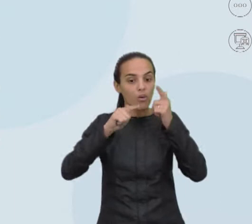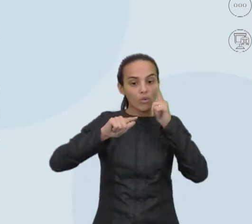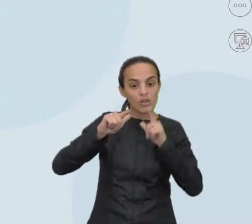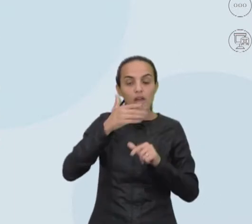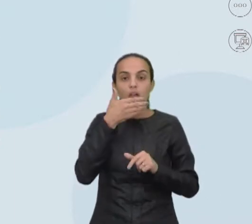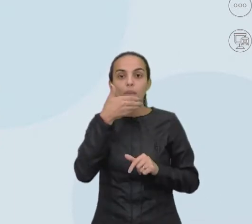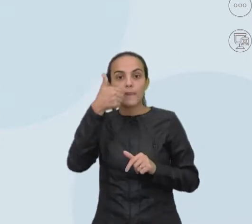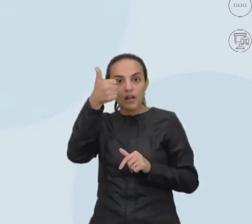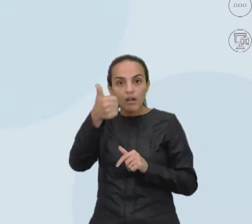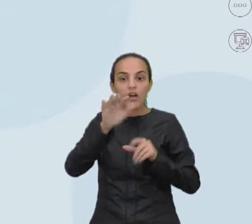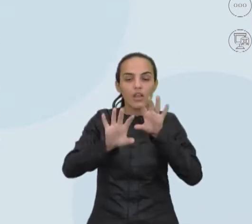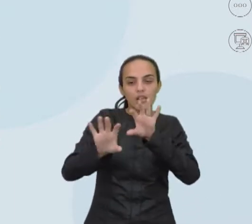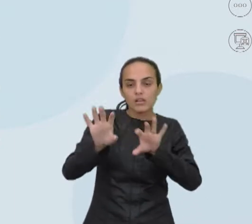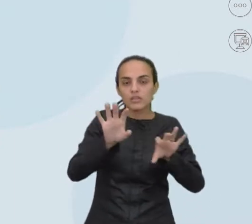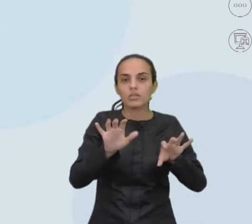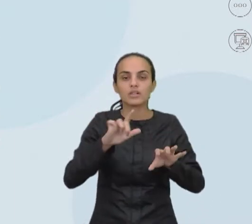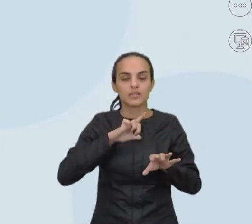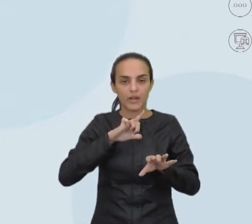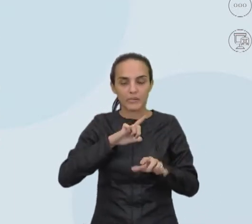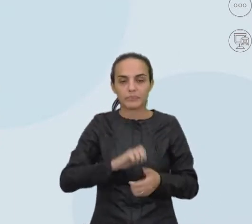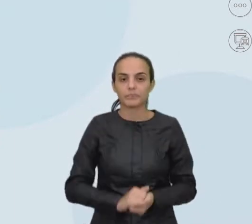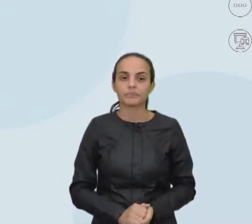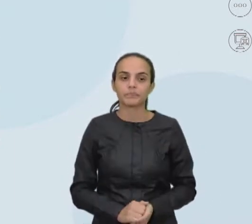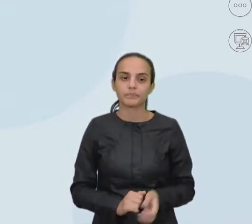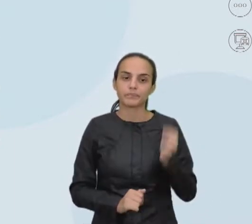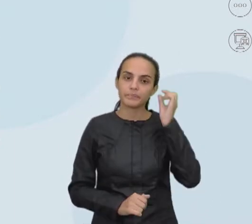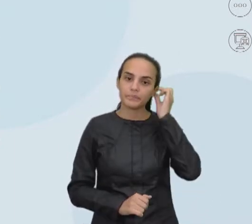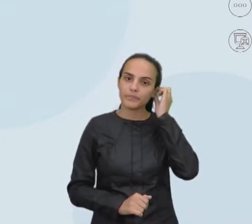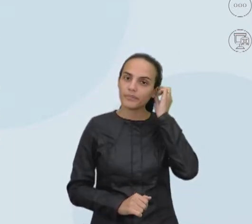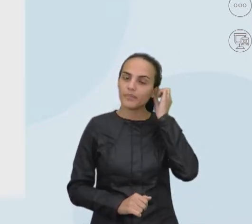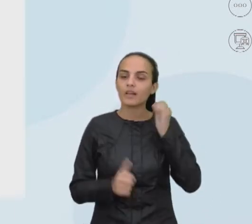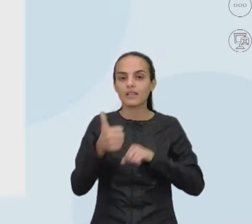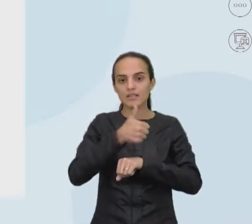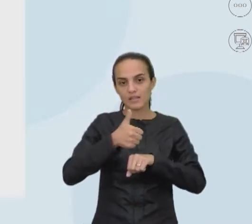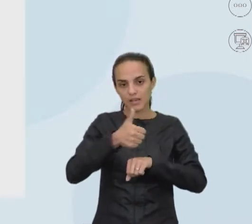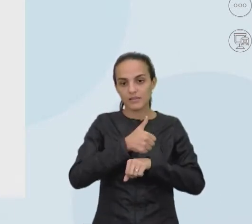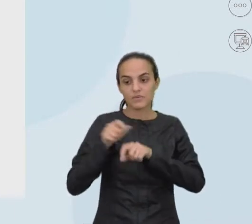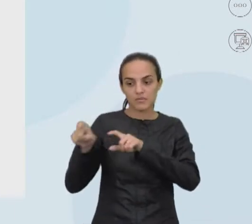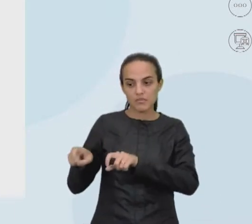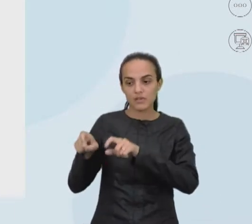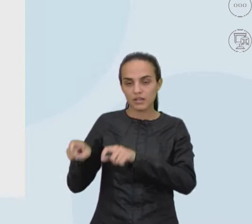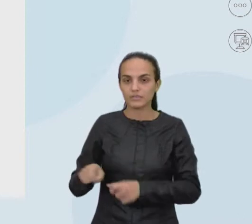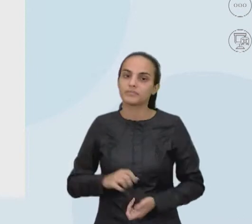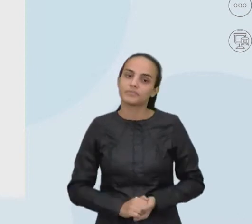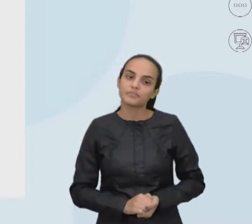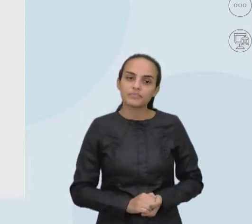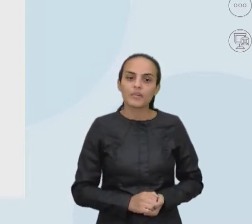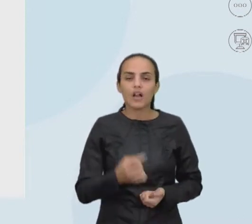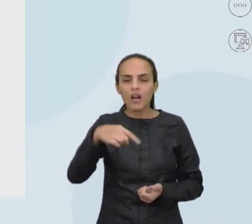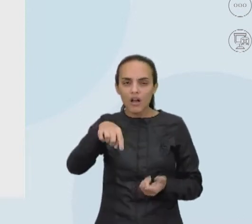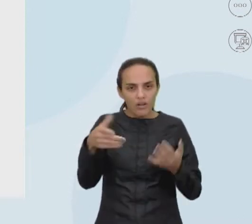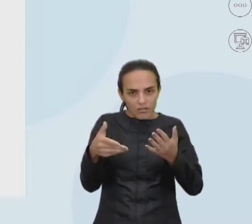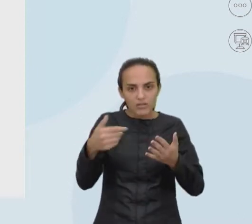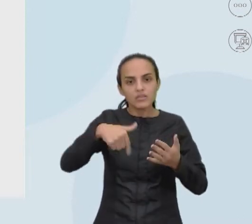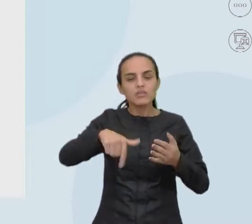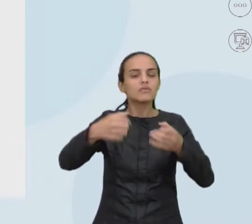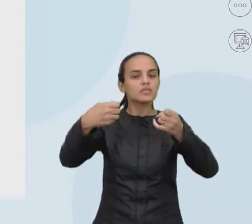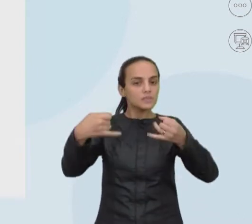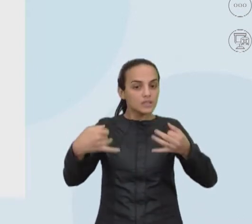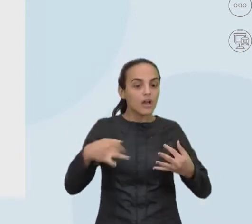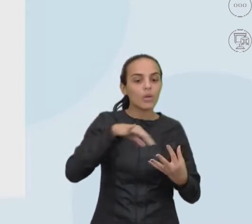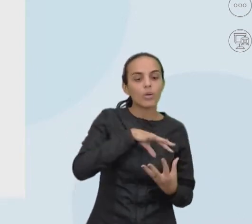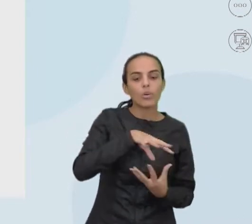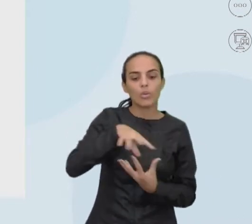melhoram as regiões aí nas áreas rurais. Aqui vamos falar um pouquinho de mundo, né? Para vocês